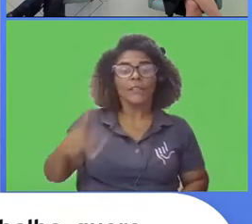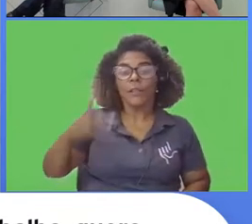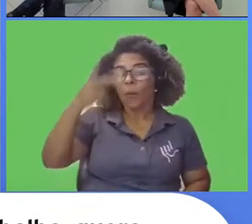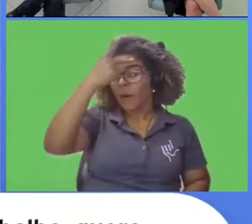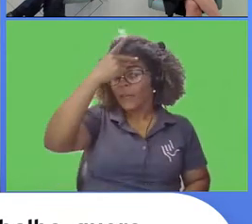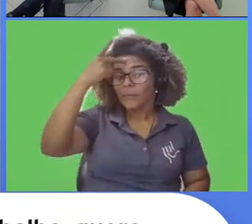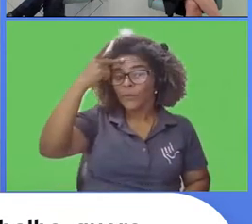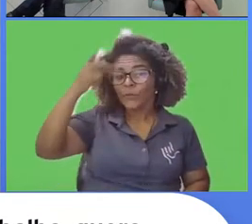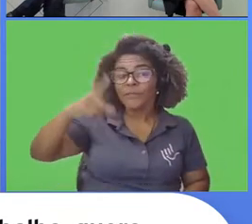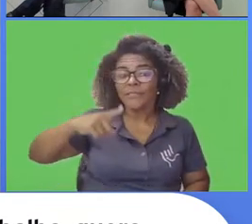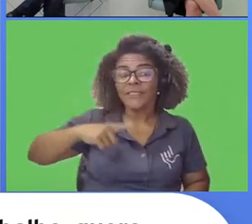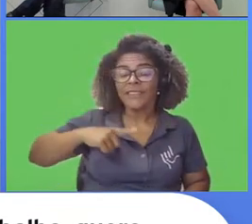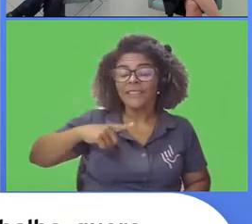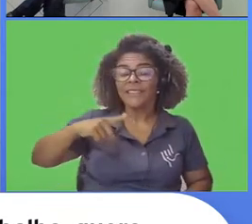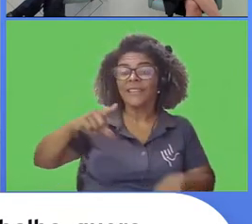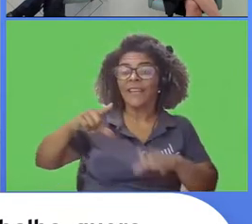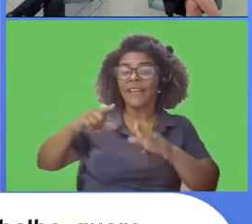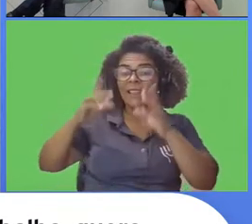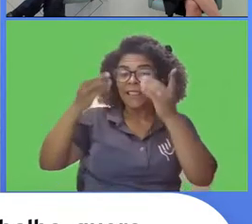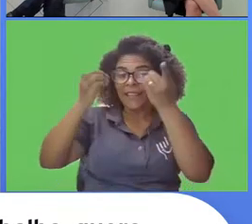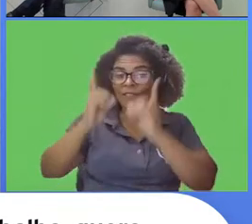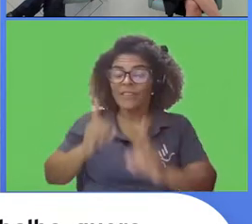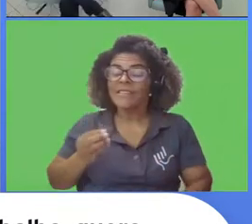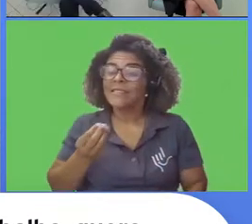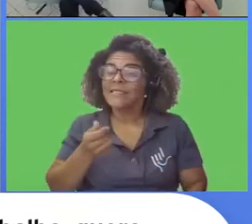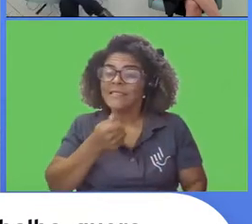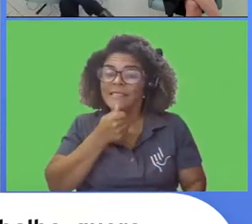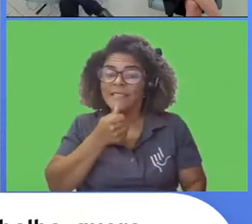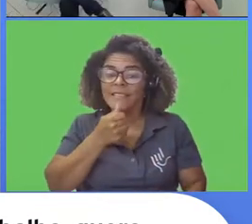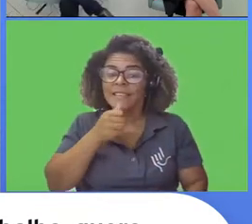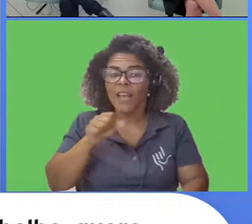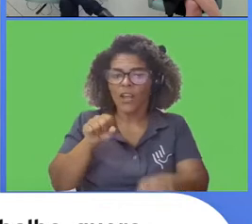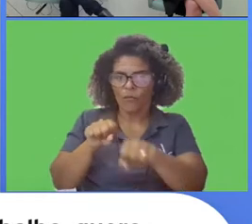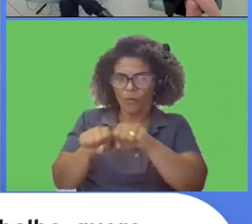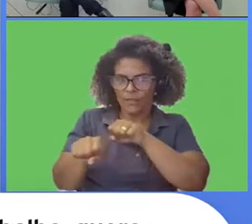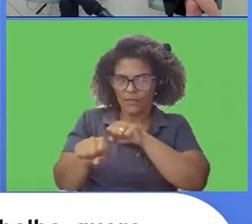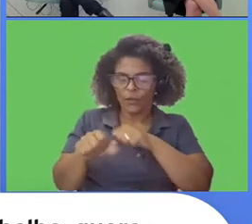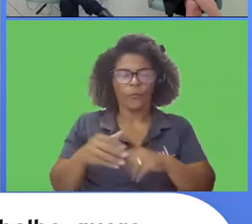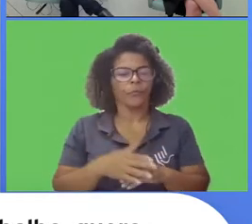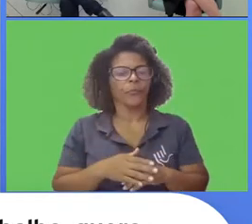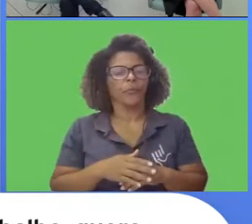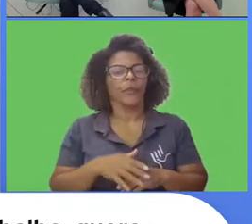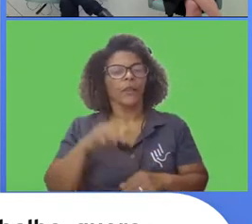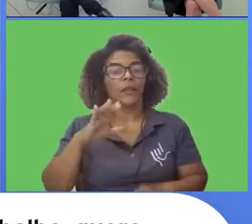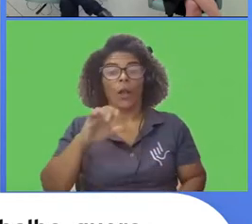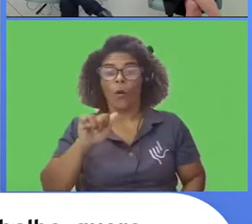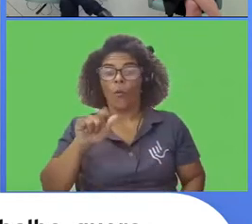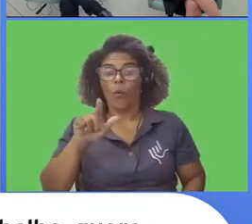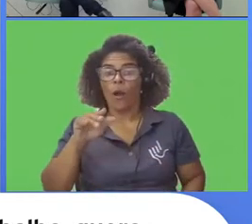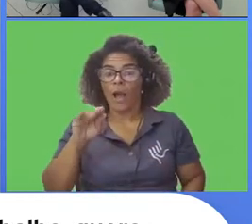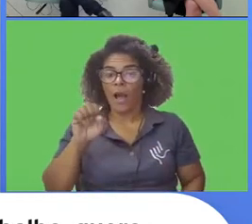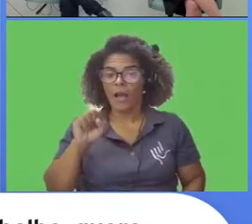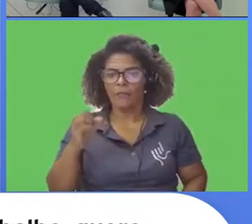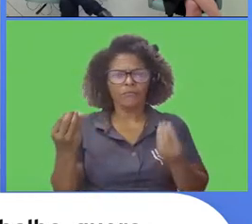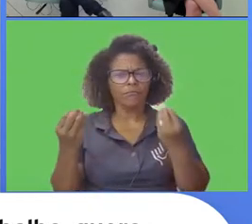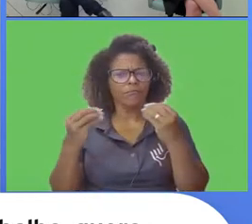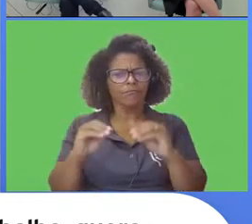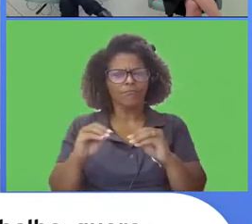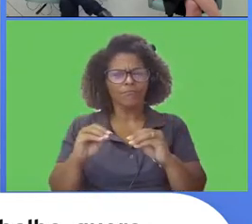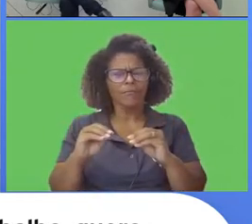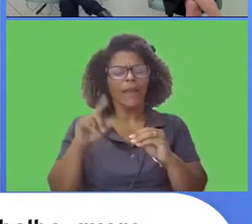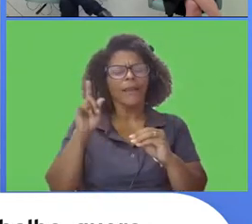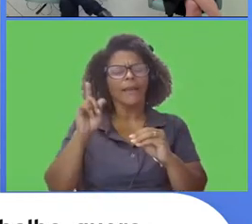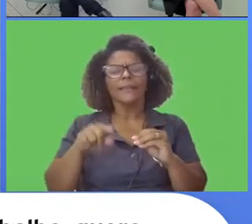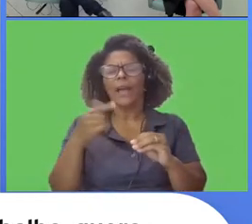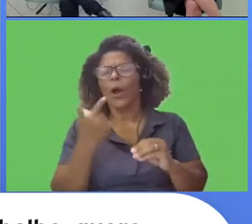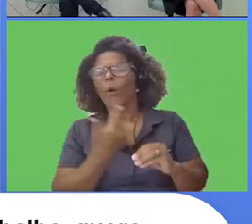deficiência sem qualificação. Então, o Carlos trouxe aqui... Essa é uma outra